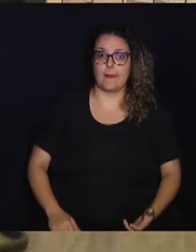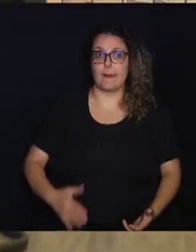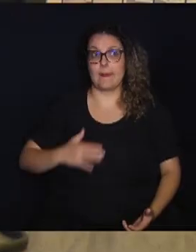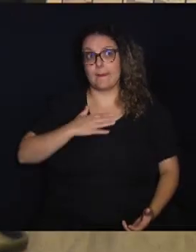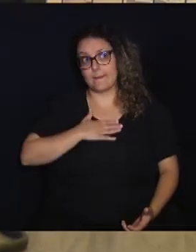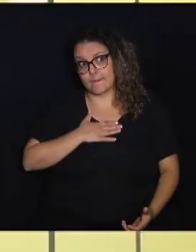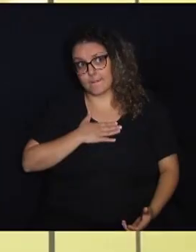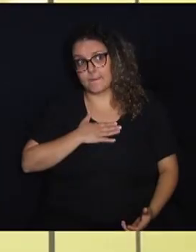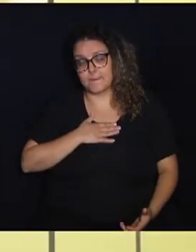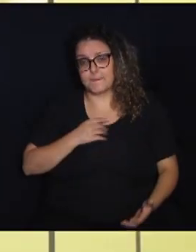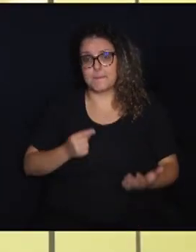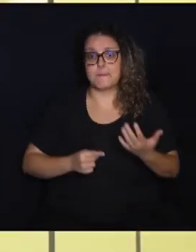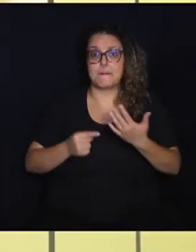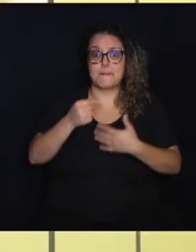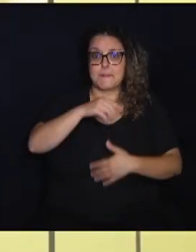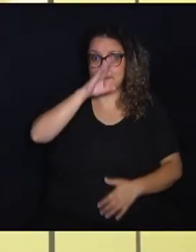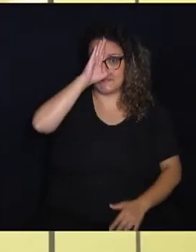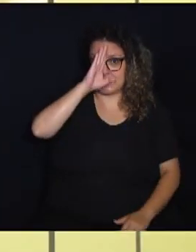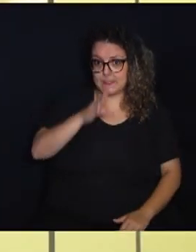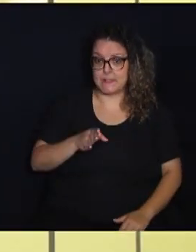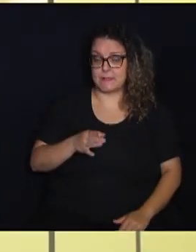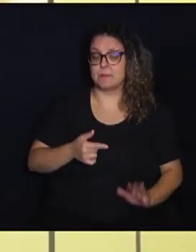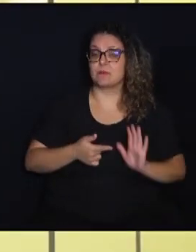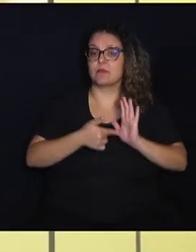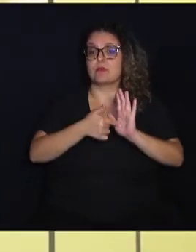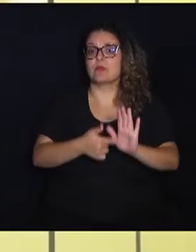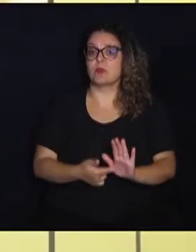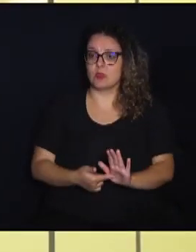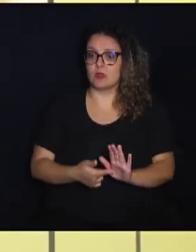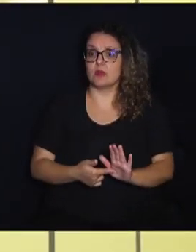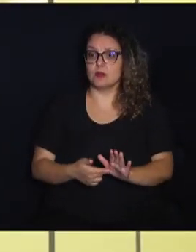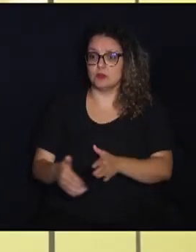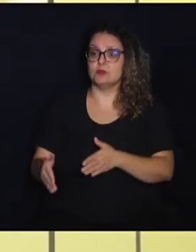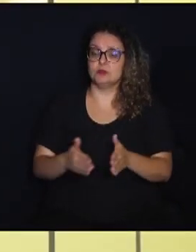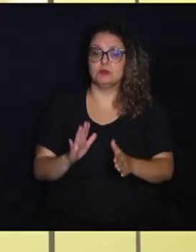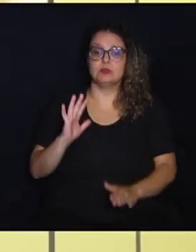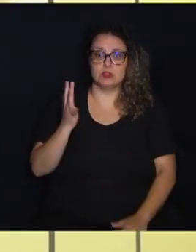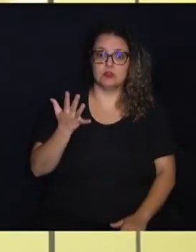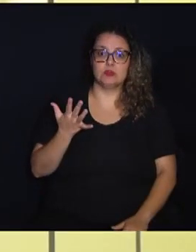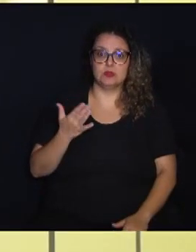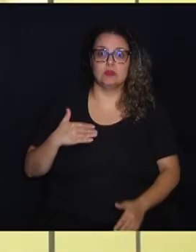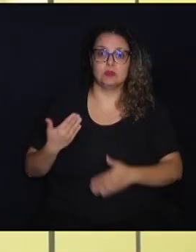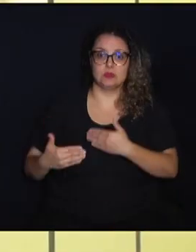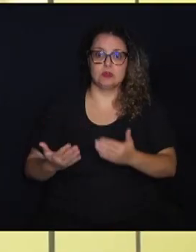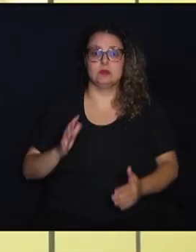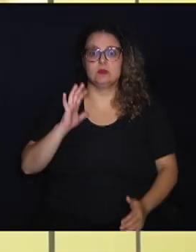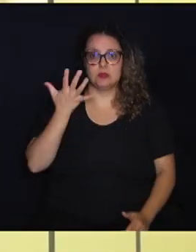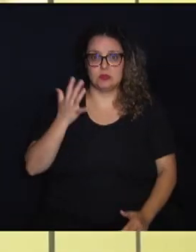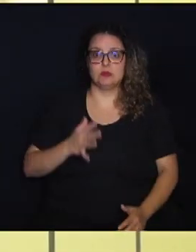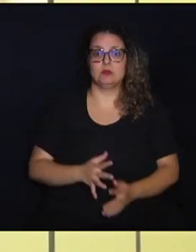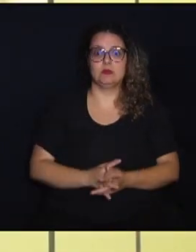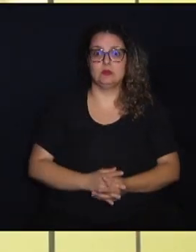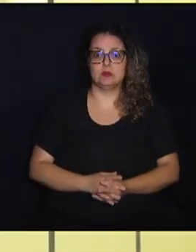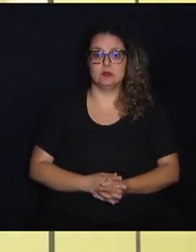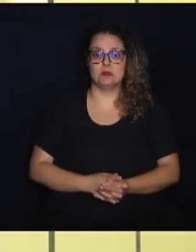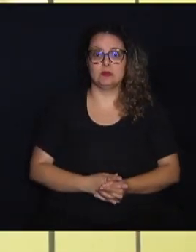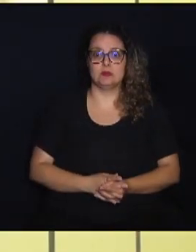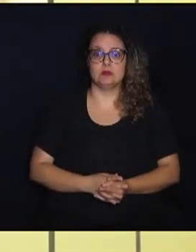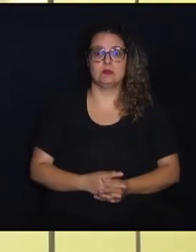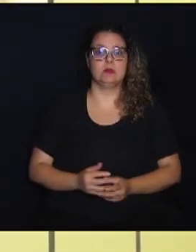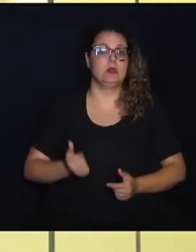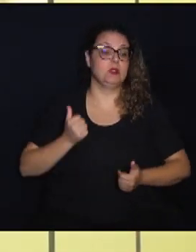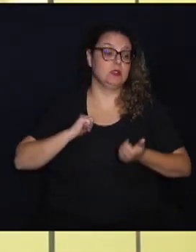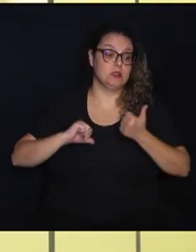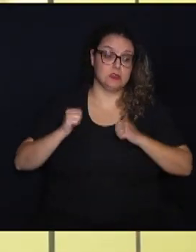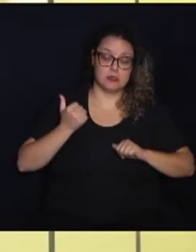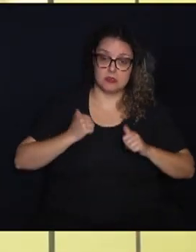esses são os principais indícios de que está acontecendo, que o processo está acontecendo. Então, a questão da ansiedade,